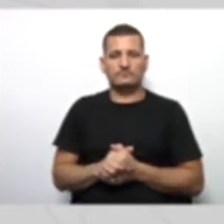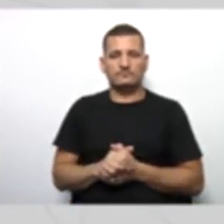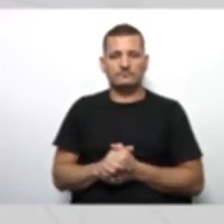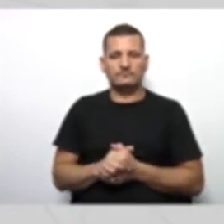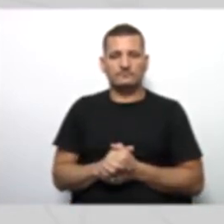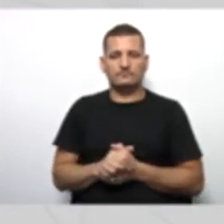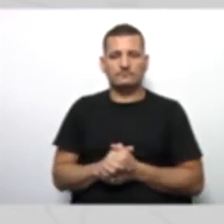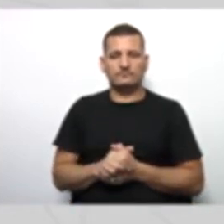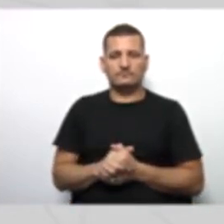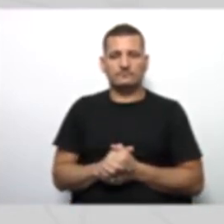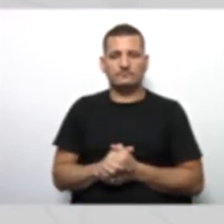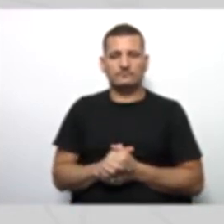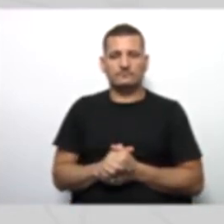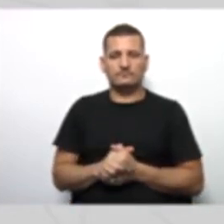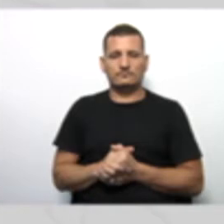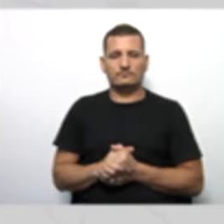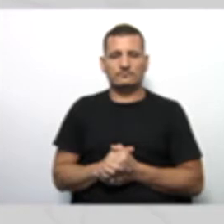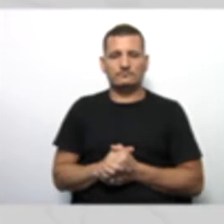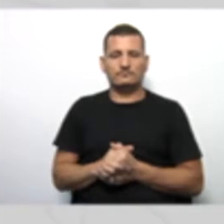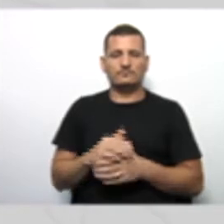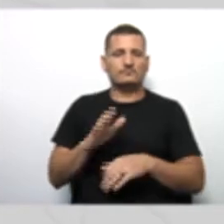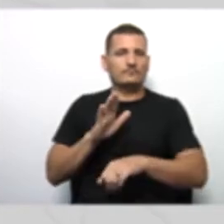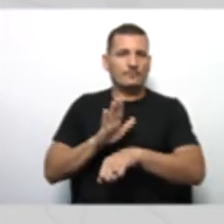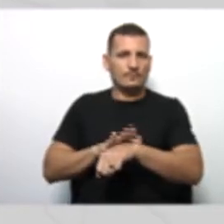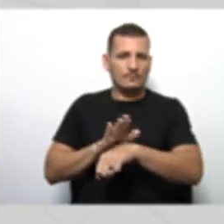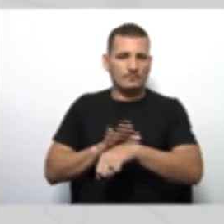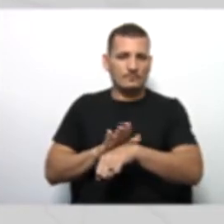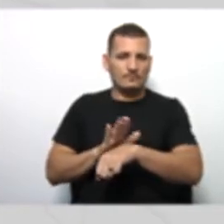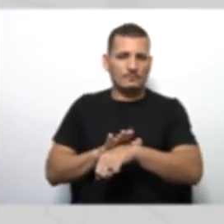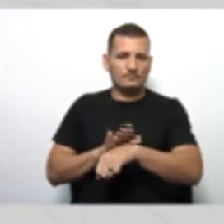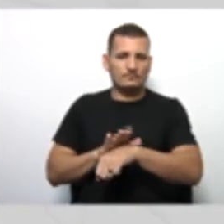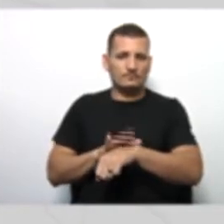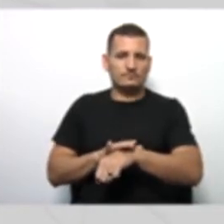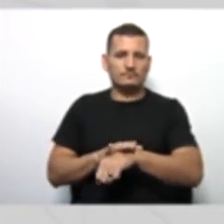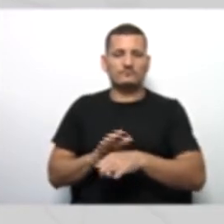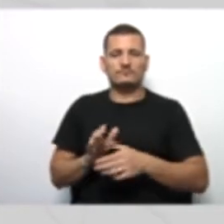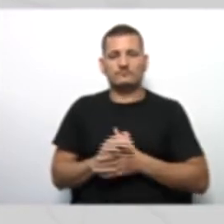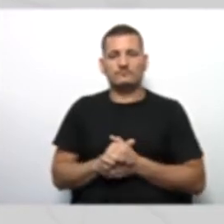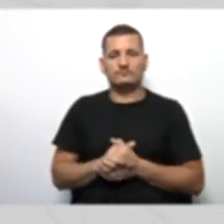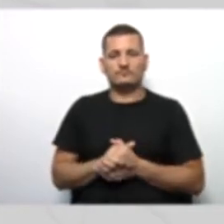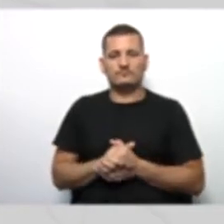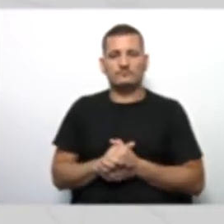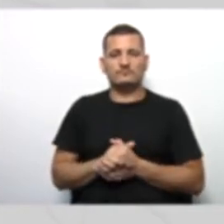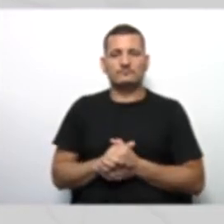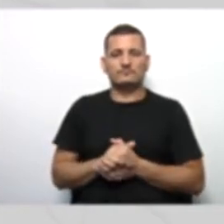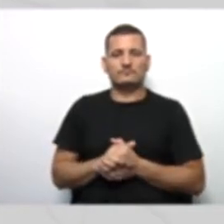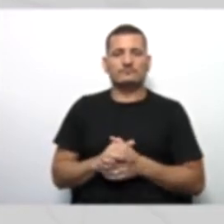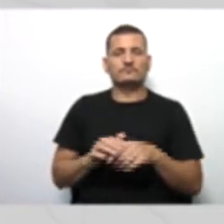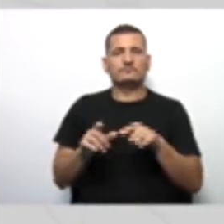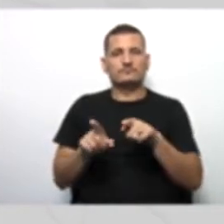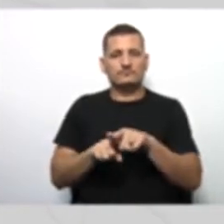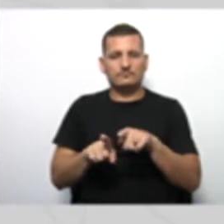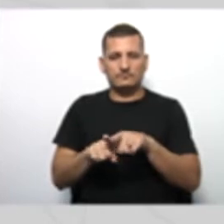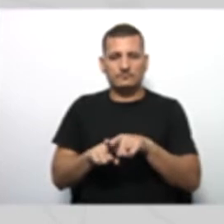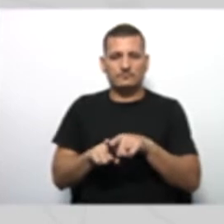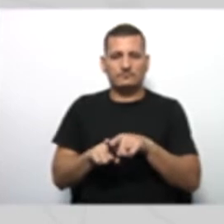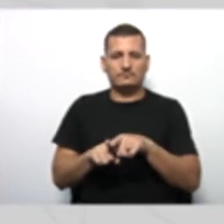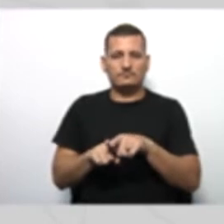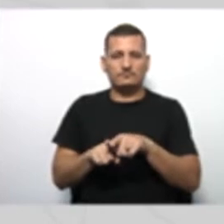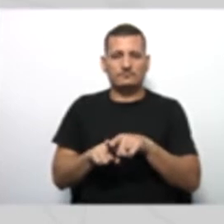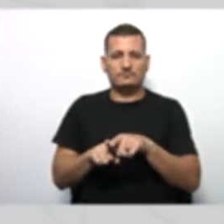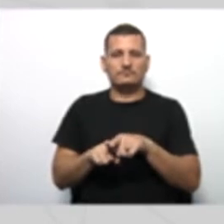serviços também, a qualidade do meu projeto, tá? Lá do meu objetivo final, se eu vou entregar aquilo que realmente foi pedido,